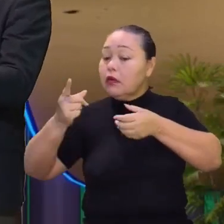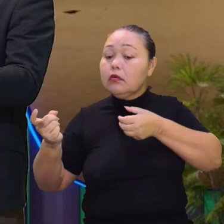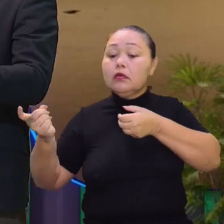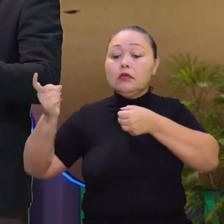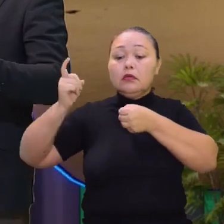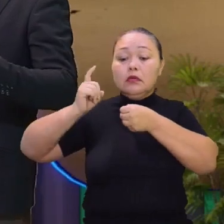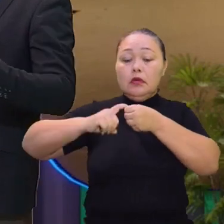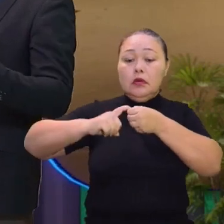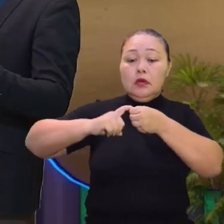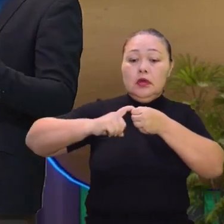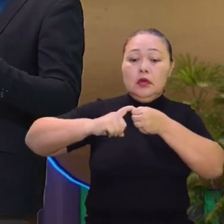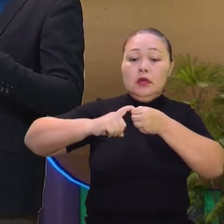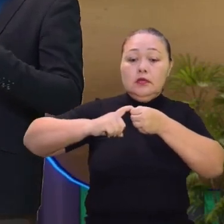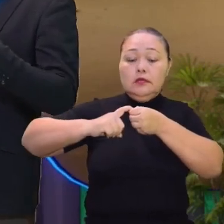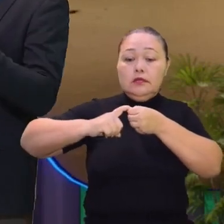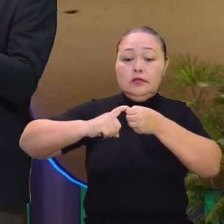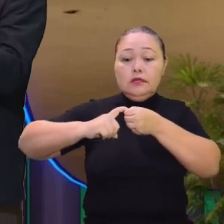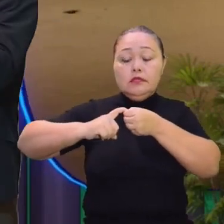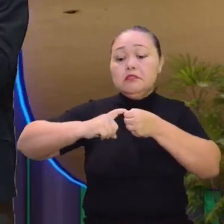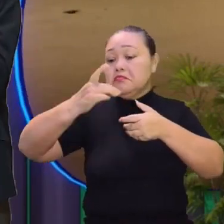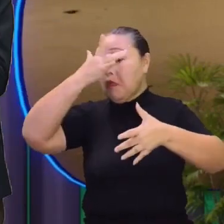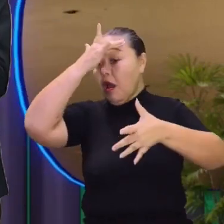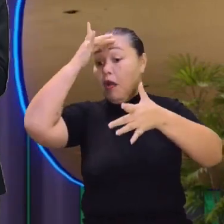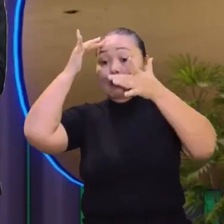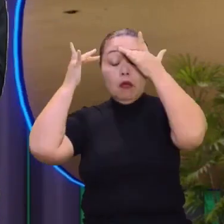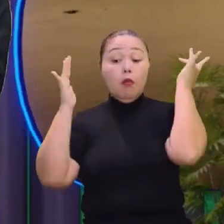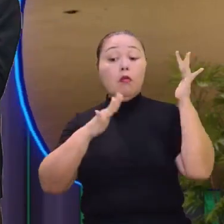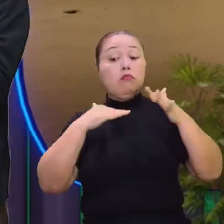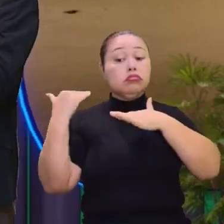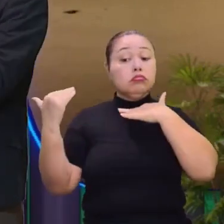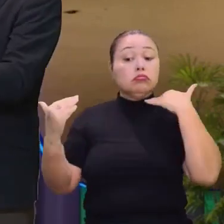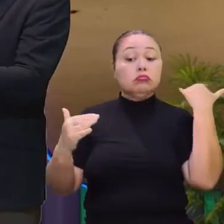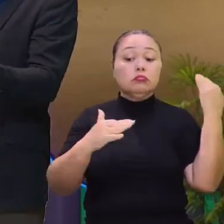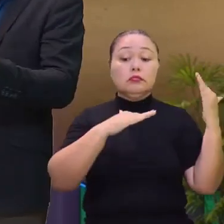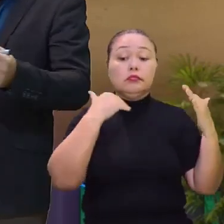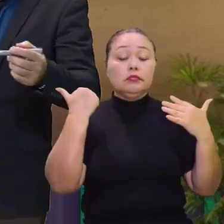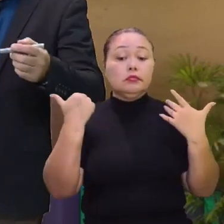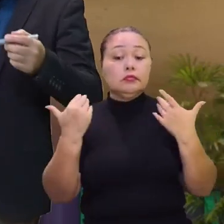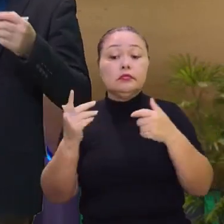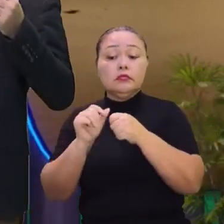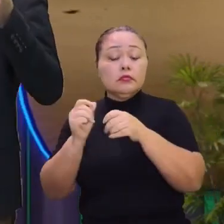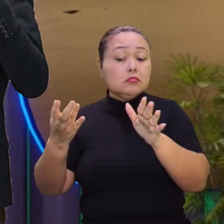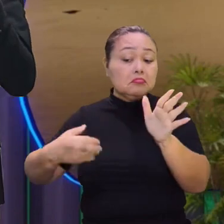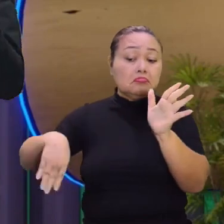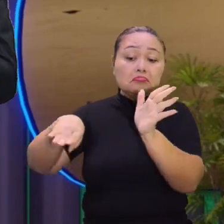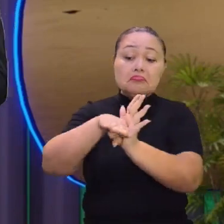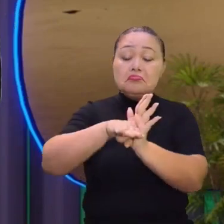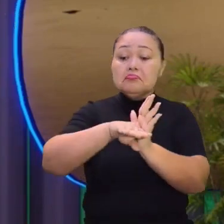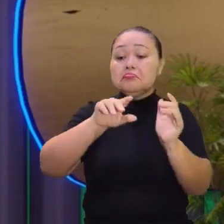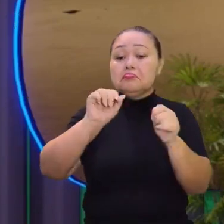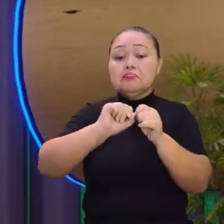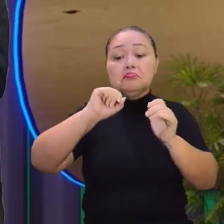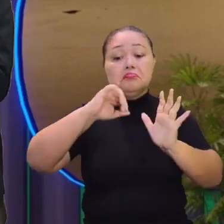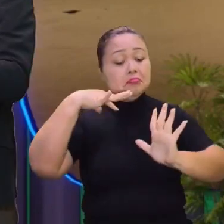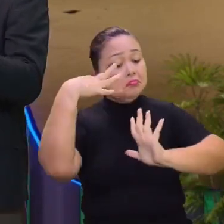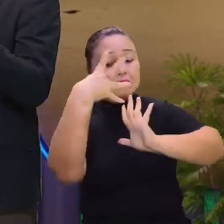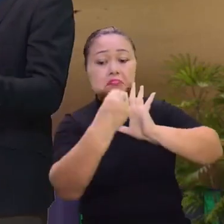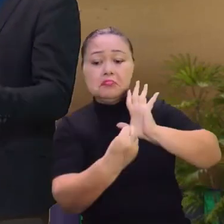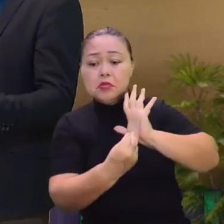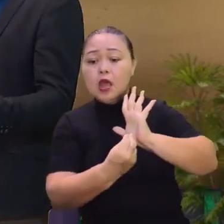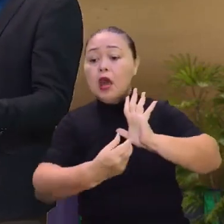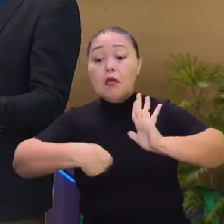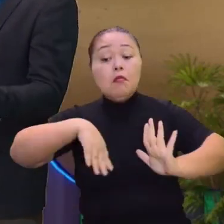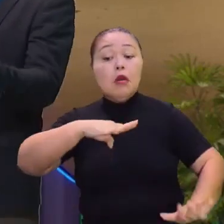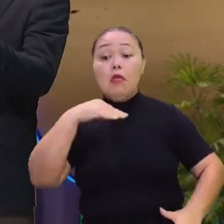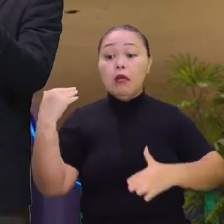retornar. Inclusive, muitas pessoas morriam mesmo quando chegou aqui para a Amazônia. Essa morte se tornaram